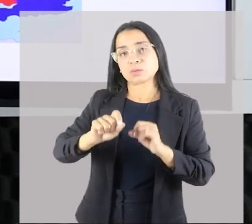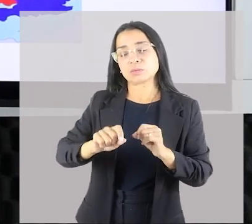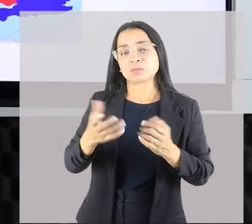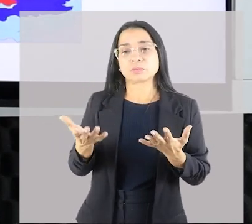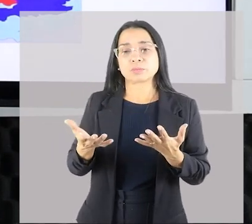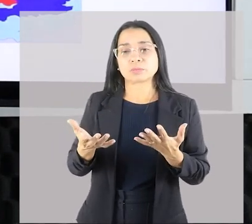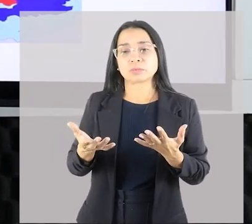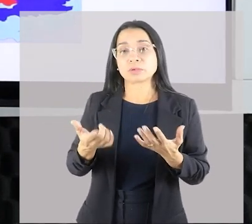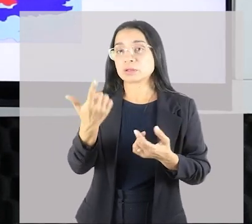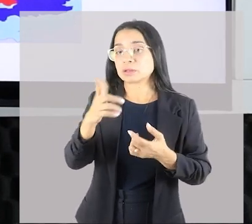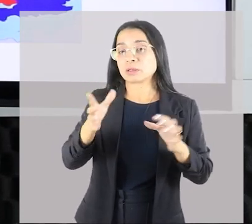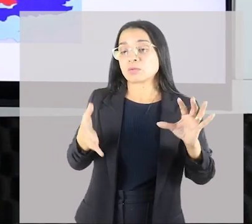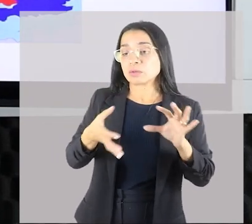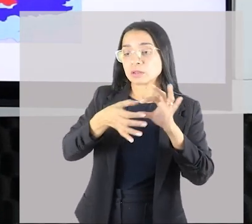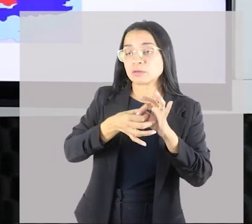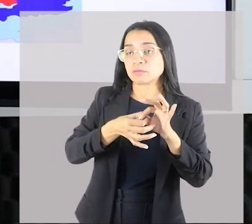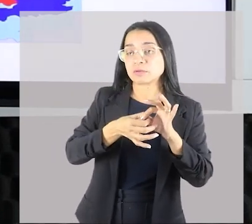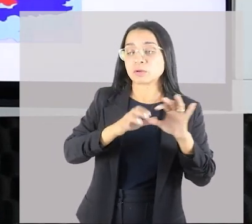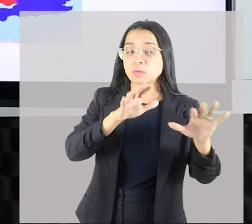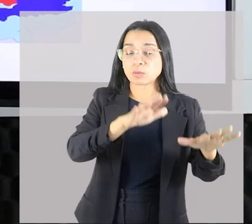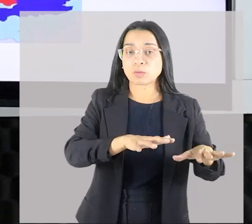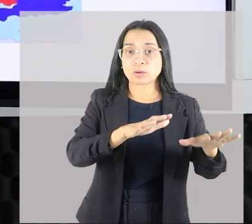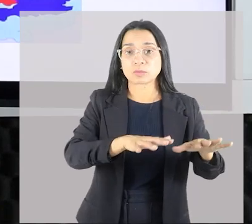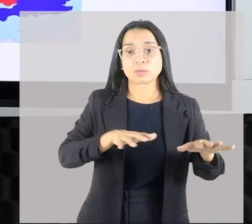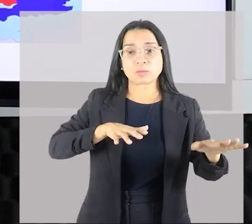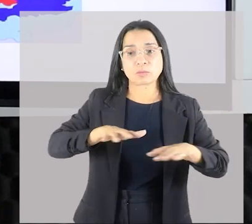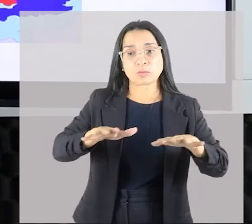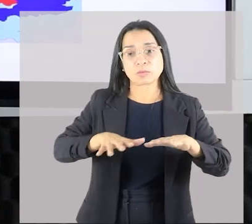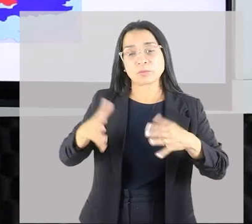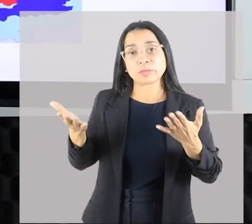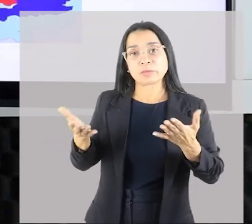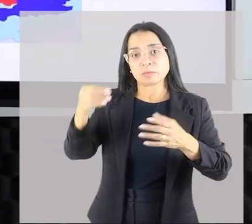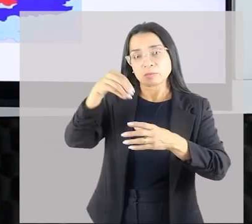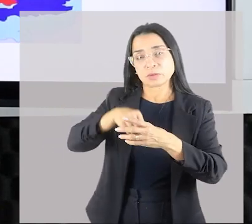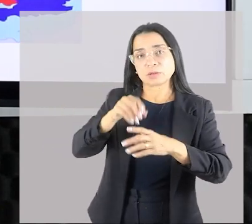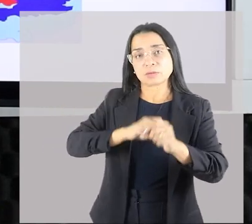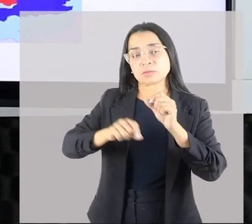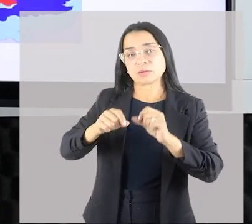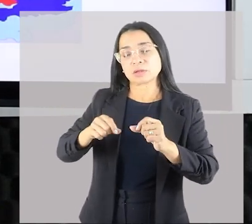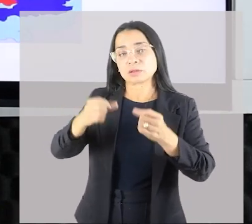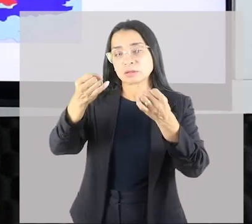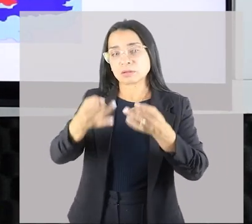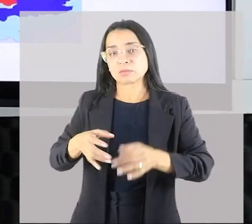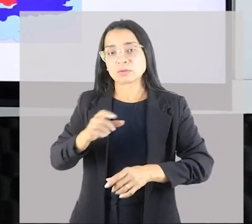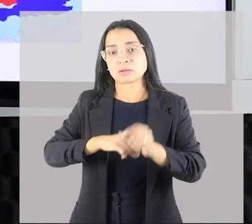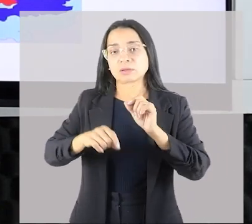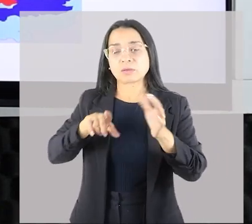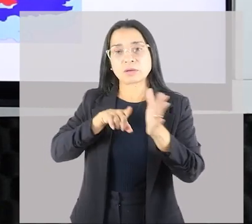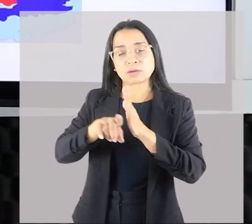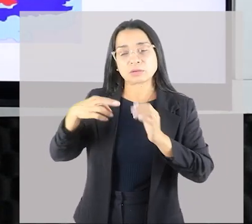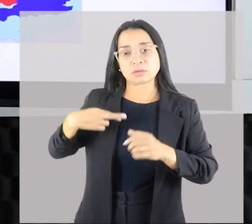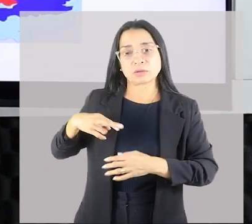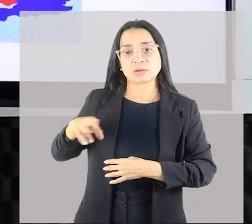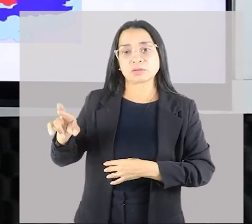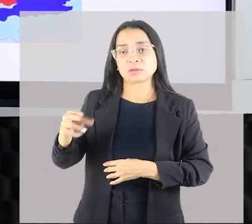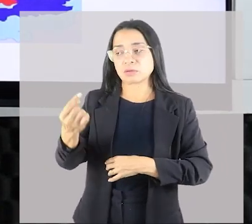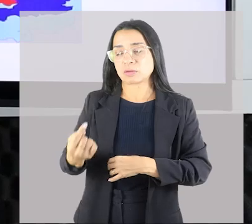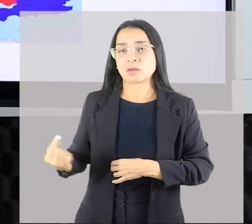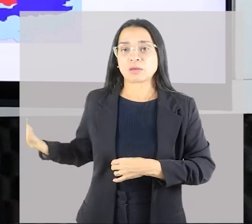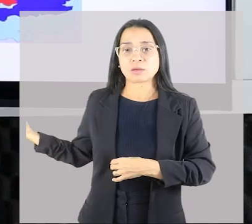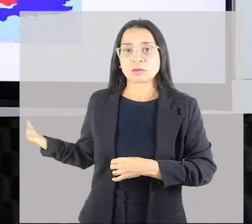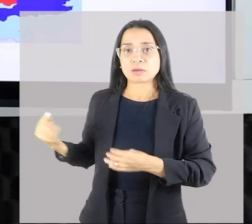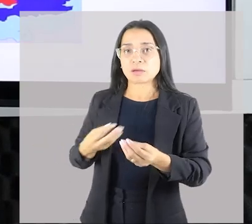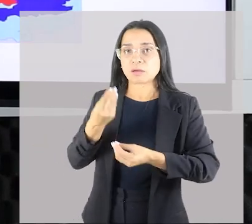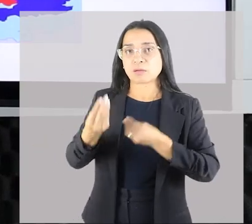Unido, tá certo? E um movimento que está muito forte dentro dessa discussão é a questão religiosa. A Irlanda do Norte, como